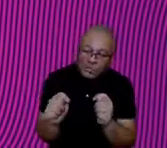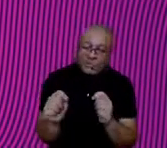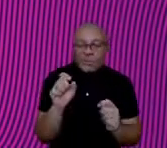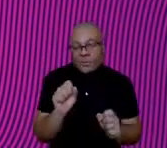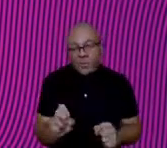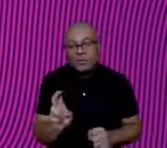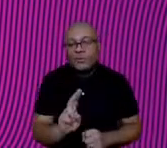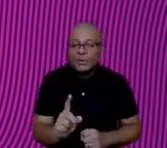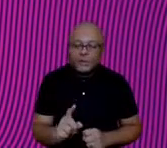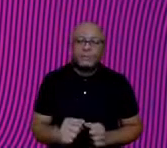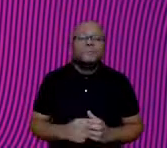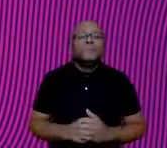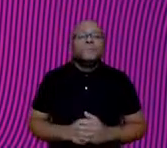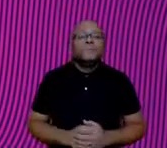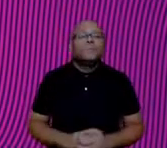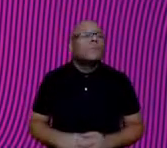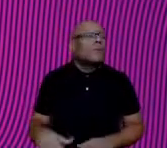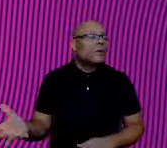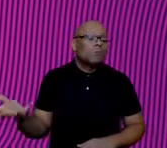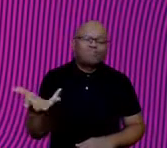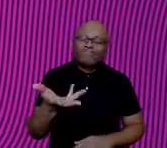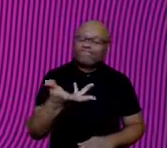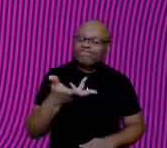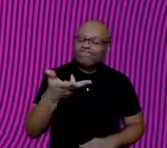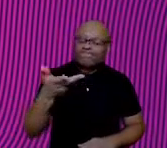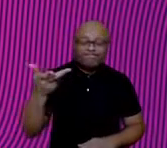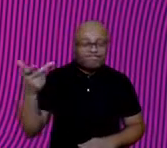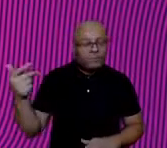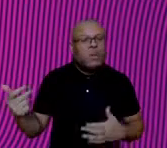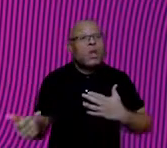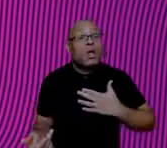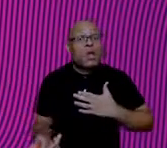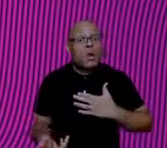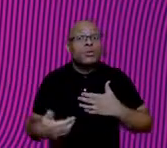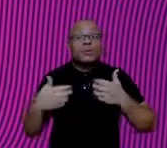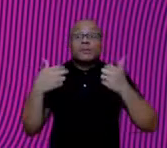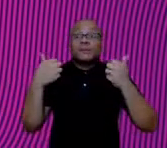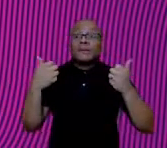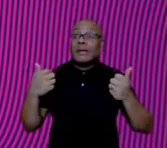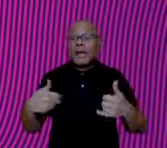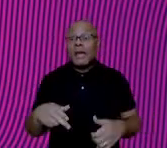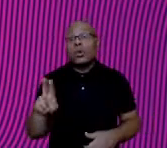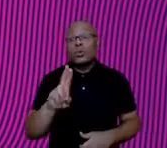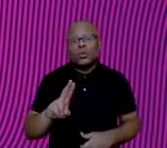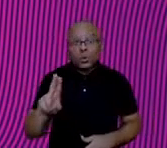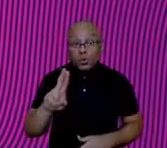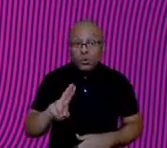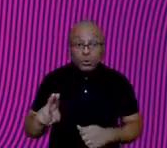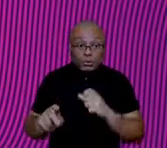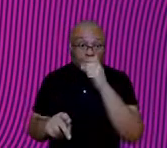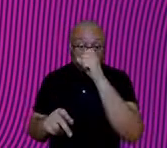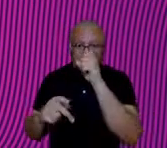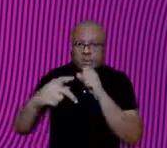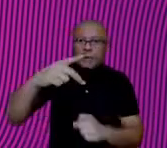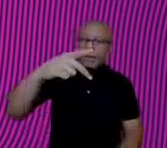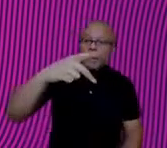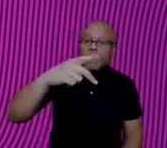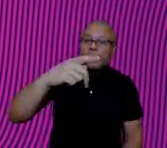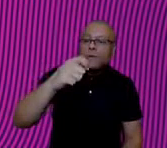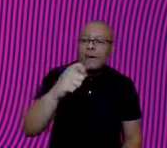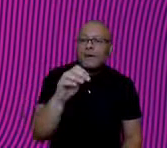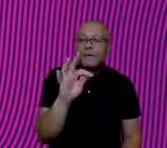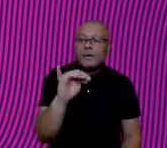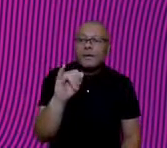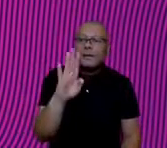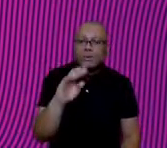Excelente. Eu gosto de mencionar sempre a questão do uso compassivo, né? A ideia de você já ter testado tudo